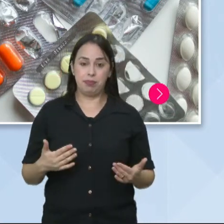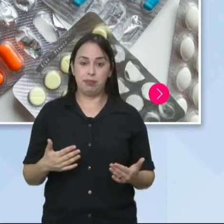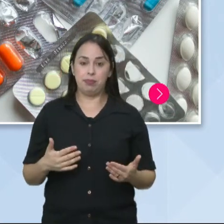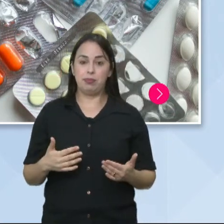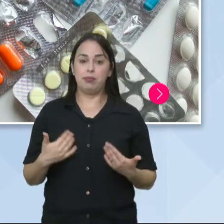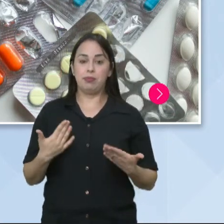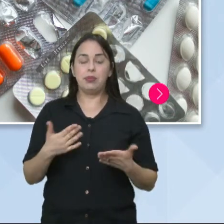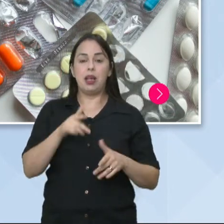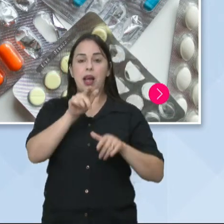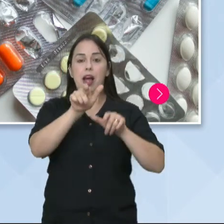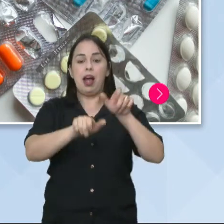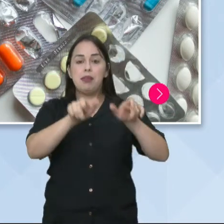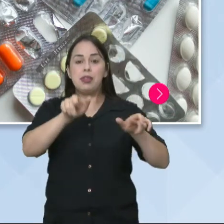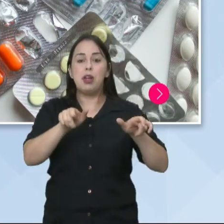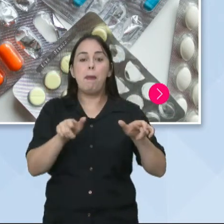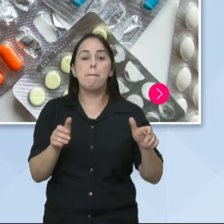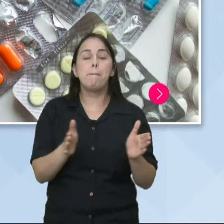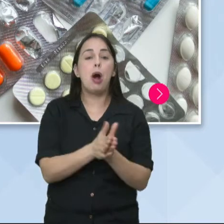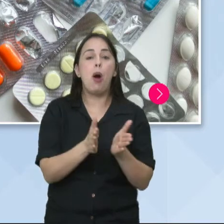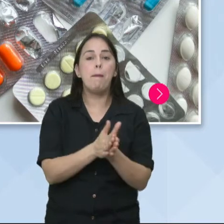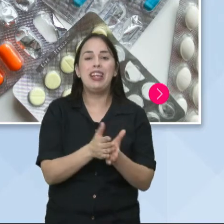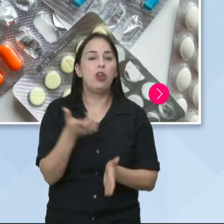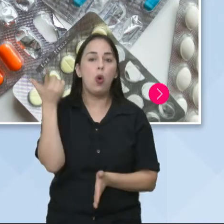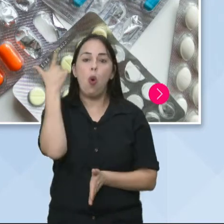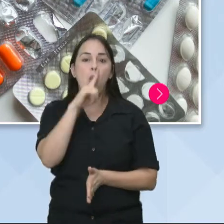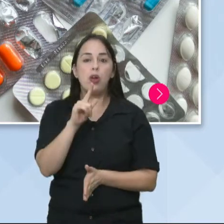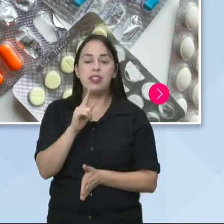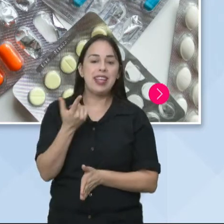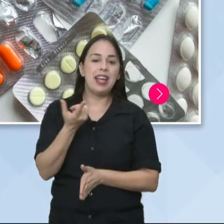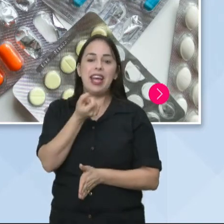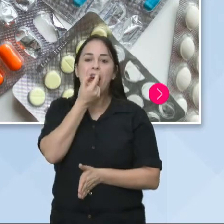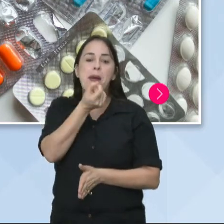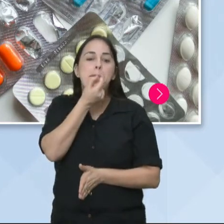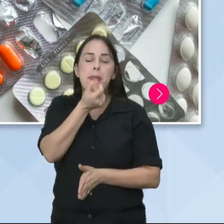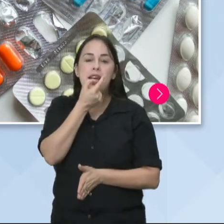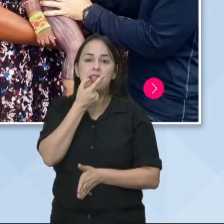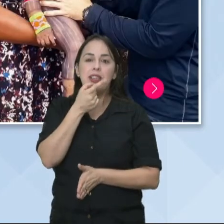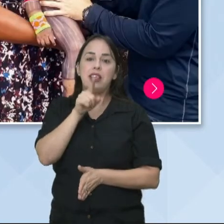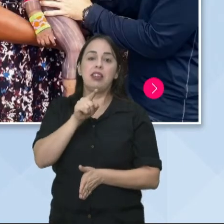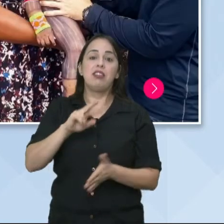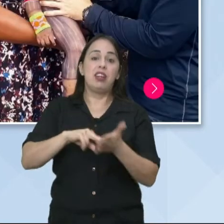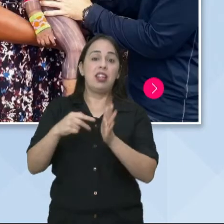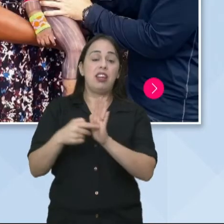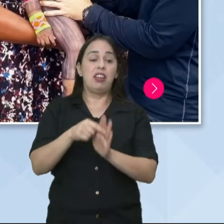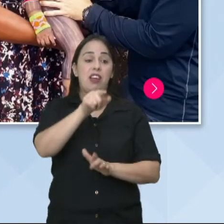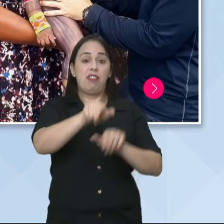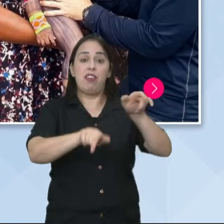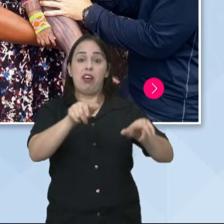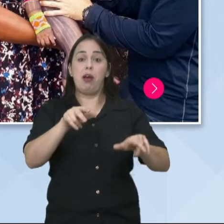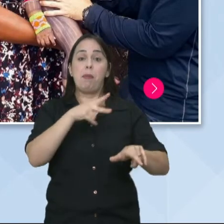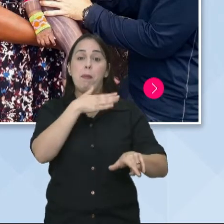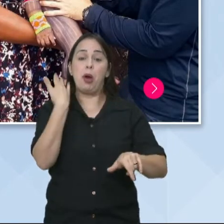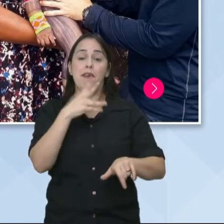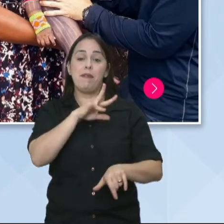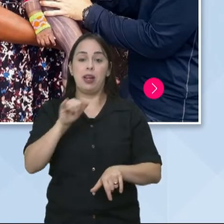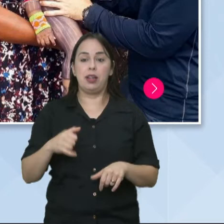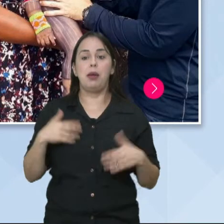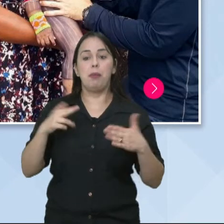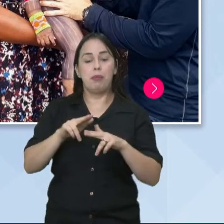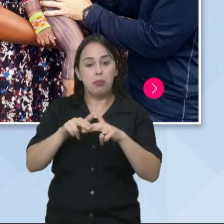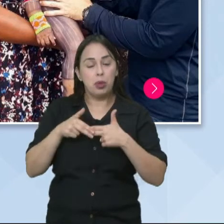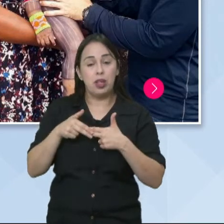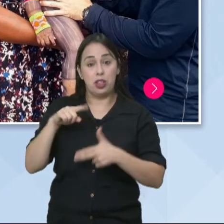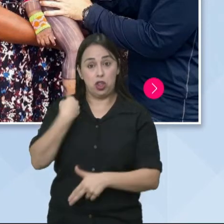Deixando a população pobre sem remédio é condenar doentes à morte. Por isso que nós vamos, no